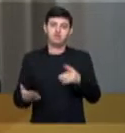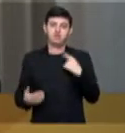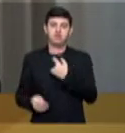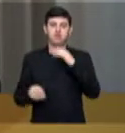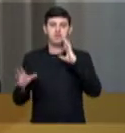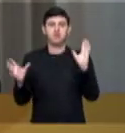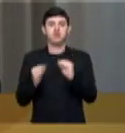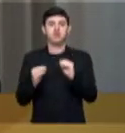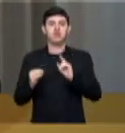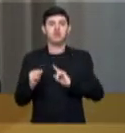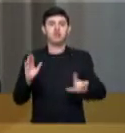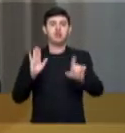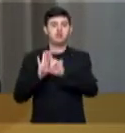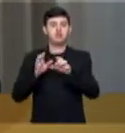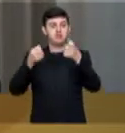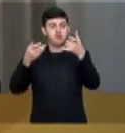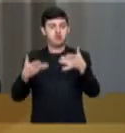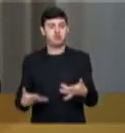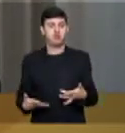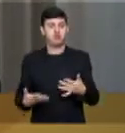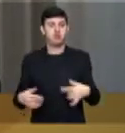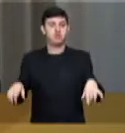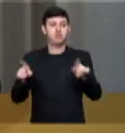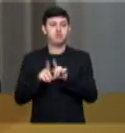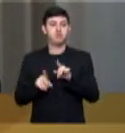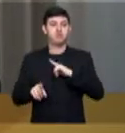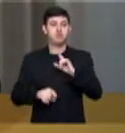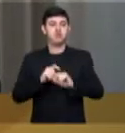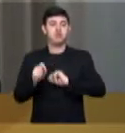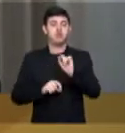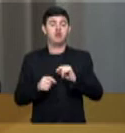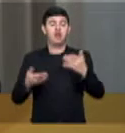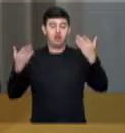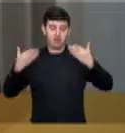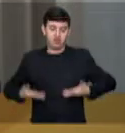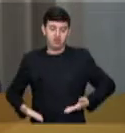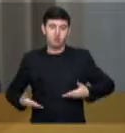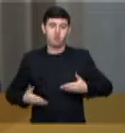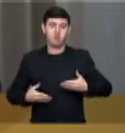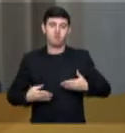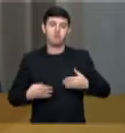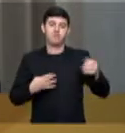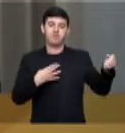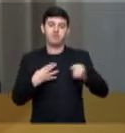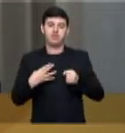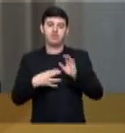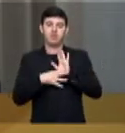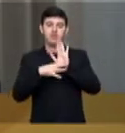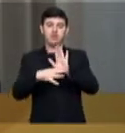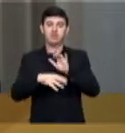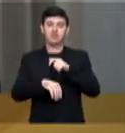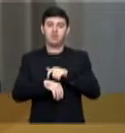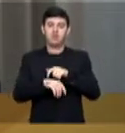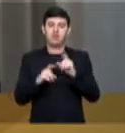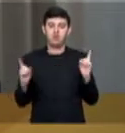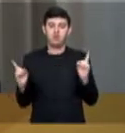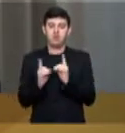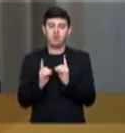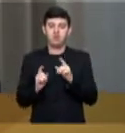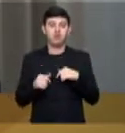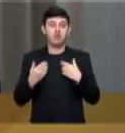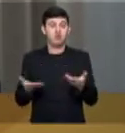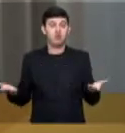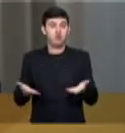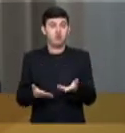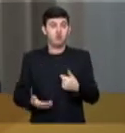pela sua atividade e tradição, e na qualidade aqui de amiga da corte, dado que meu tempo é bastante restrito, eu gostaria de me dirigir a vossas